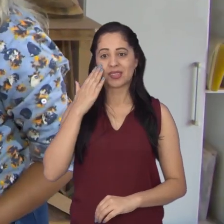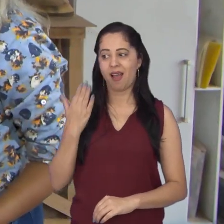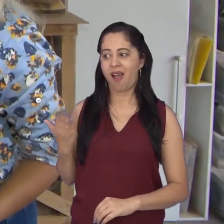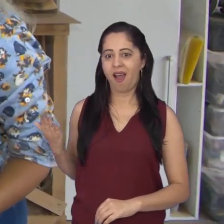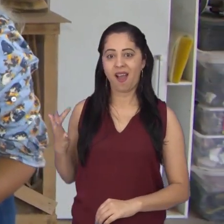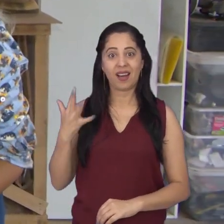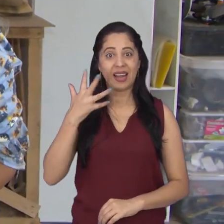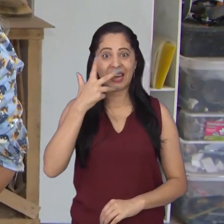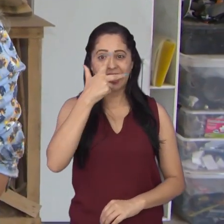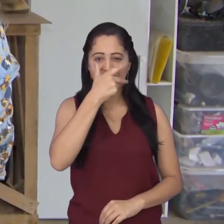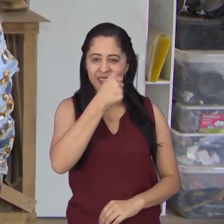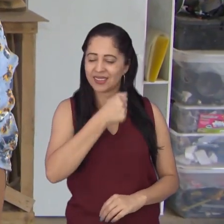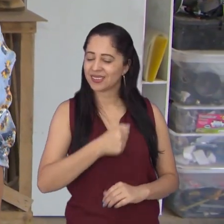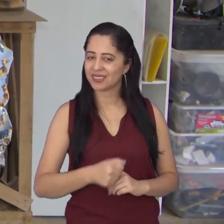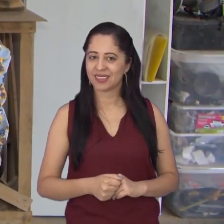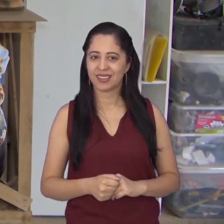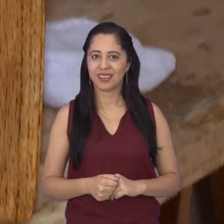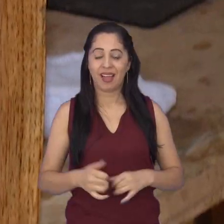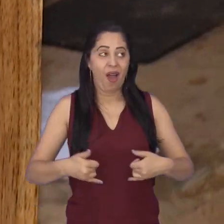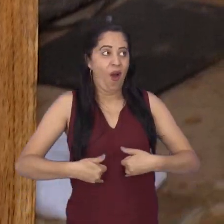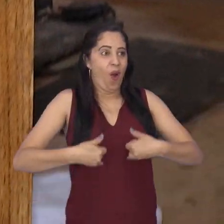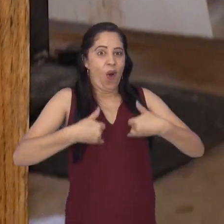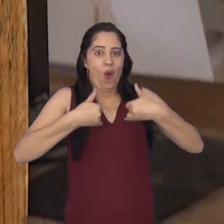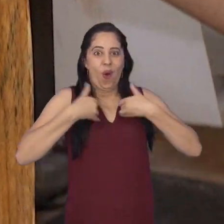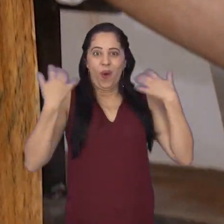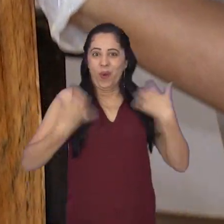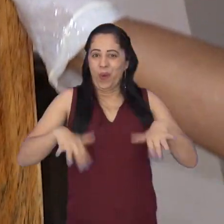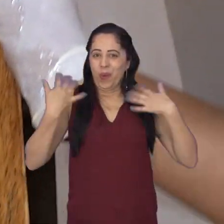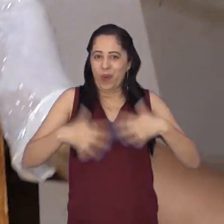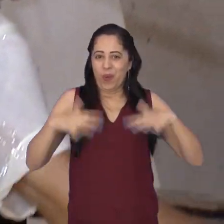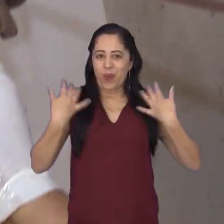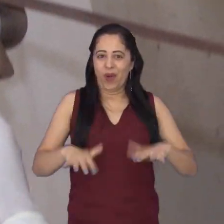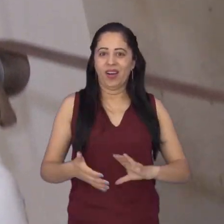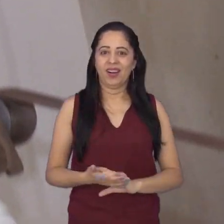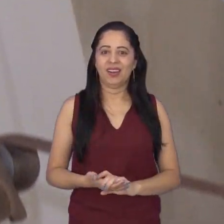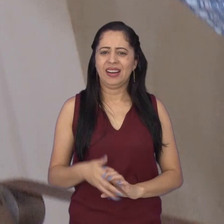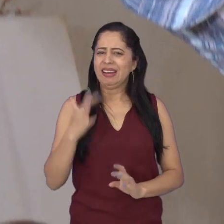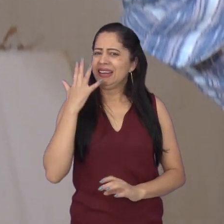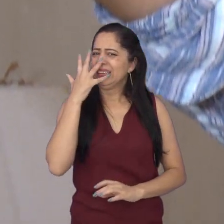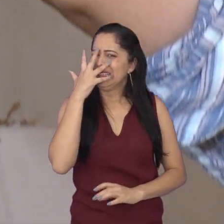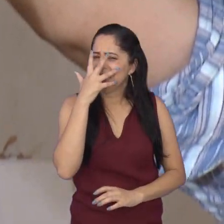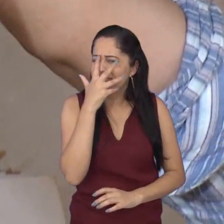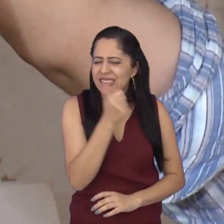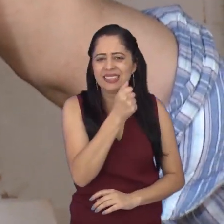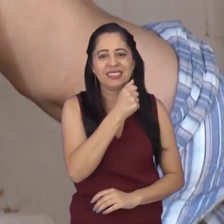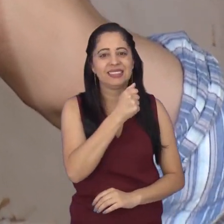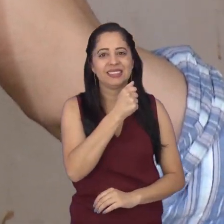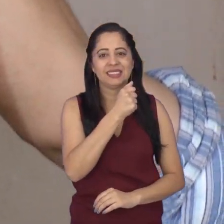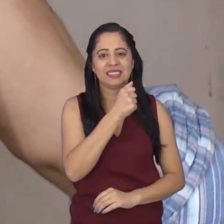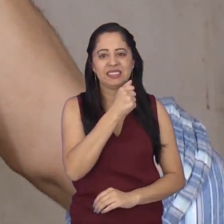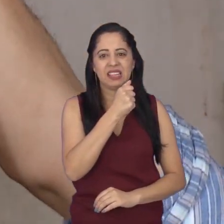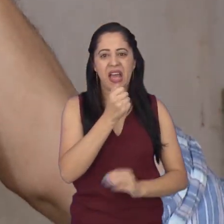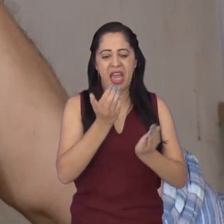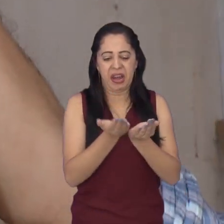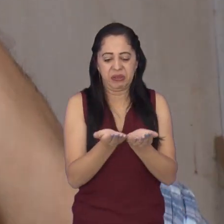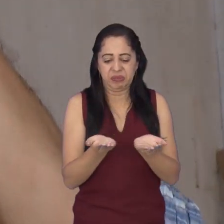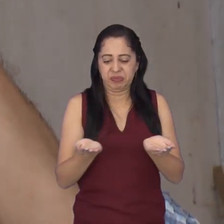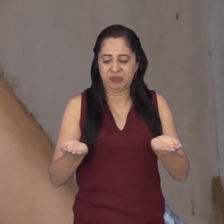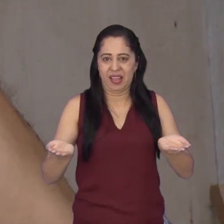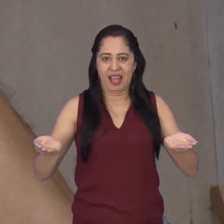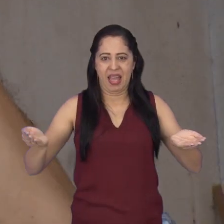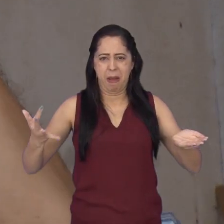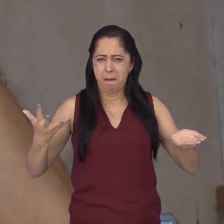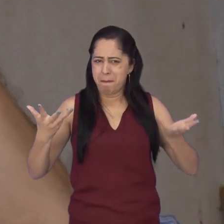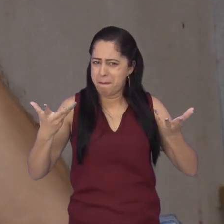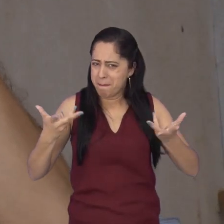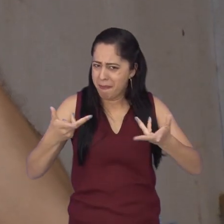Gente, olha que linda. Nossa, eu tô morrendo de orgulho. Linda, linda. E é uma bela de uma gamela. É uma bela